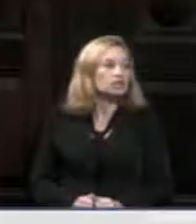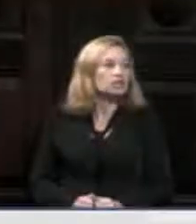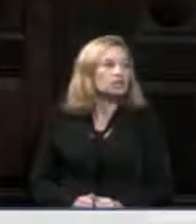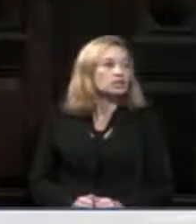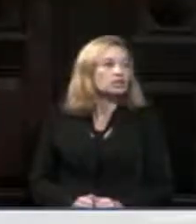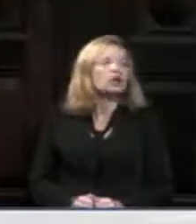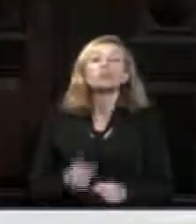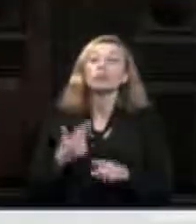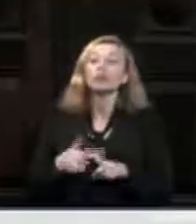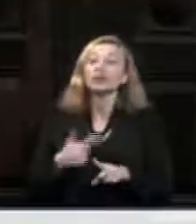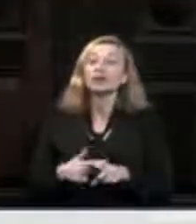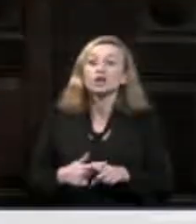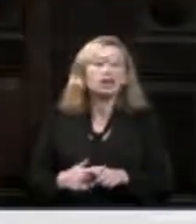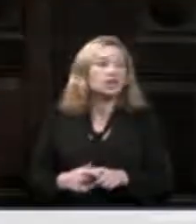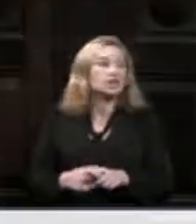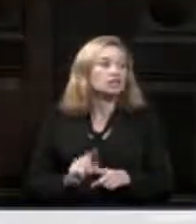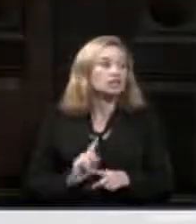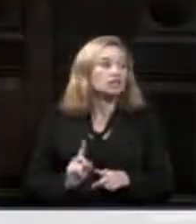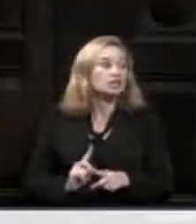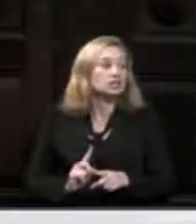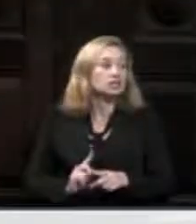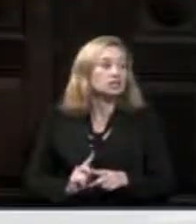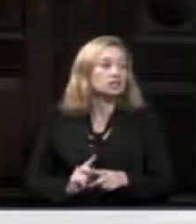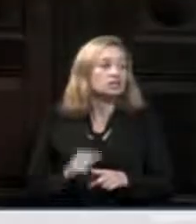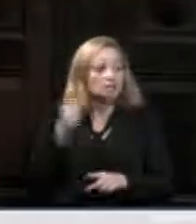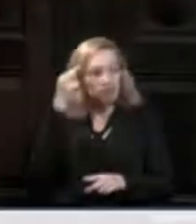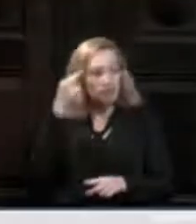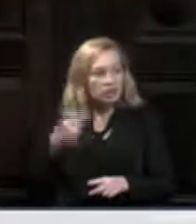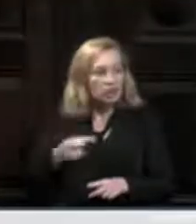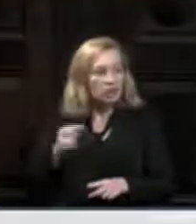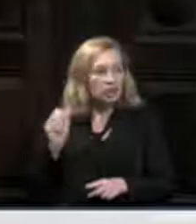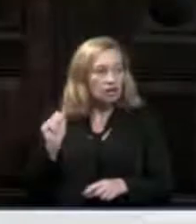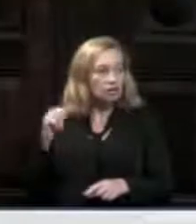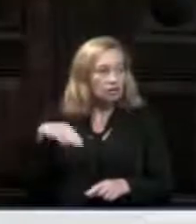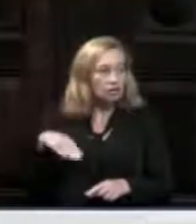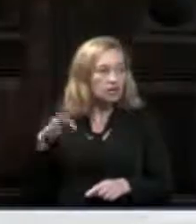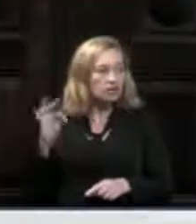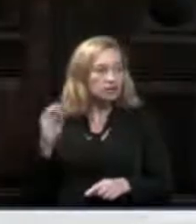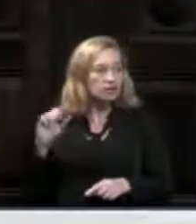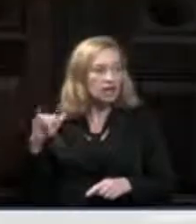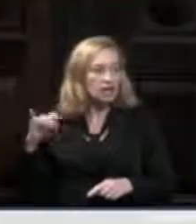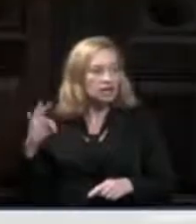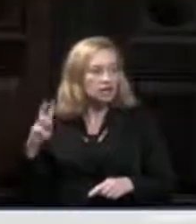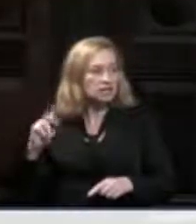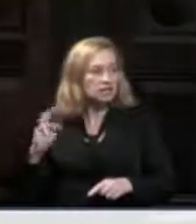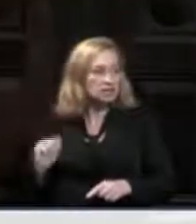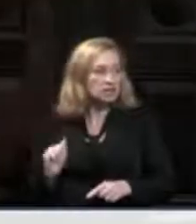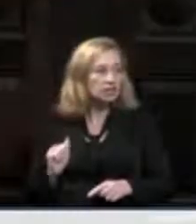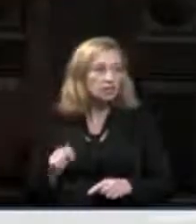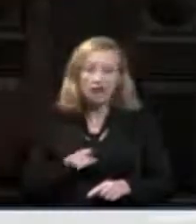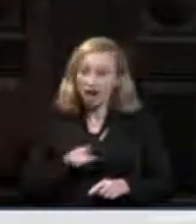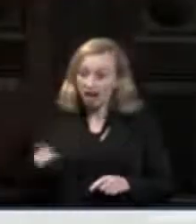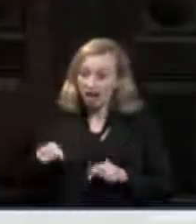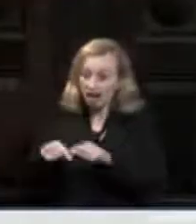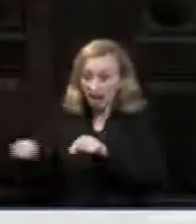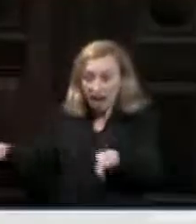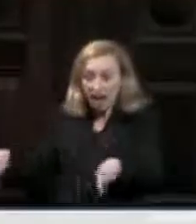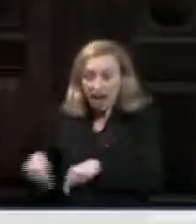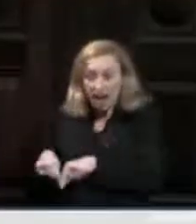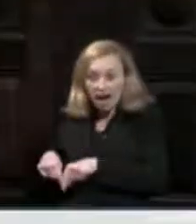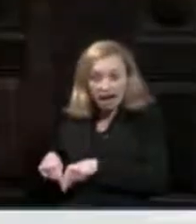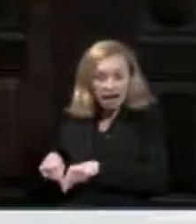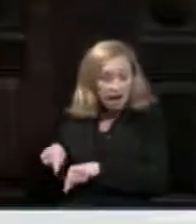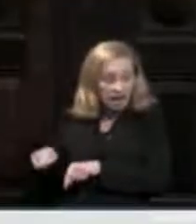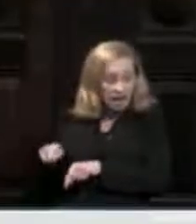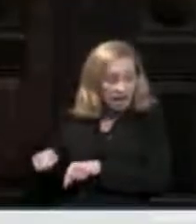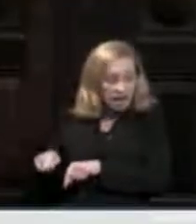de ambientalista, que foi lá e trabalhou junto à Secretaria de Meio Ambiente, para que aquela área sim,